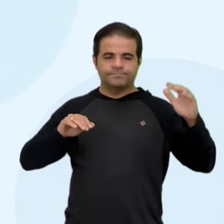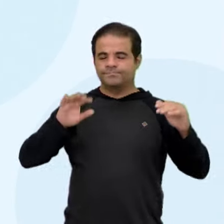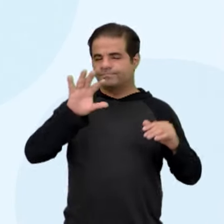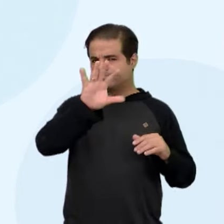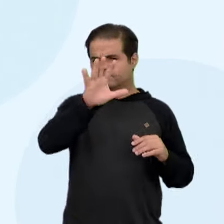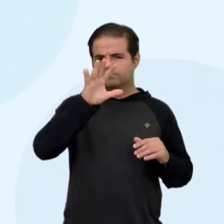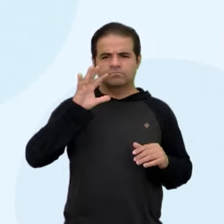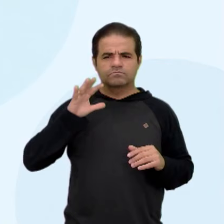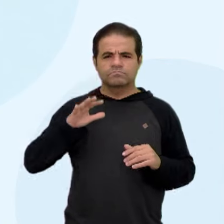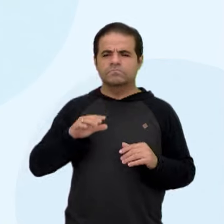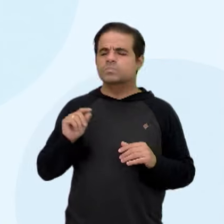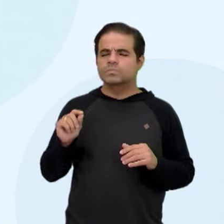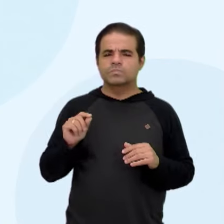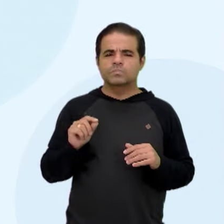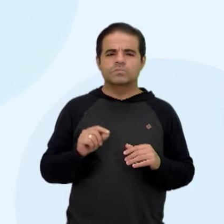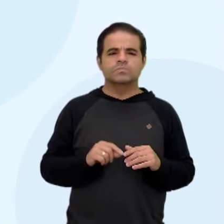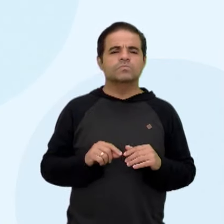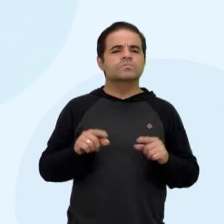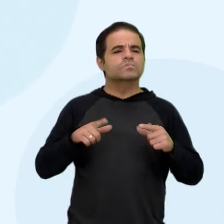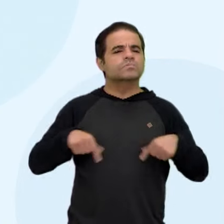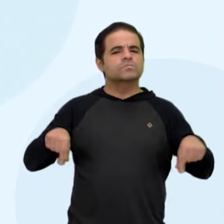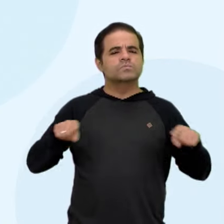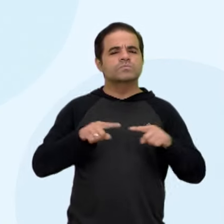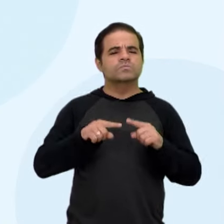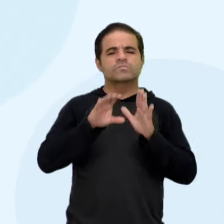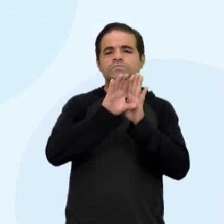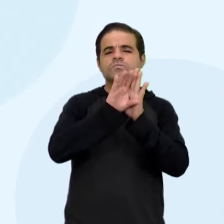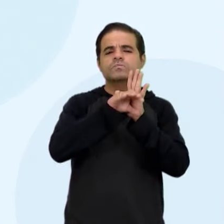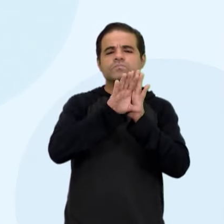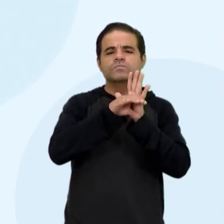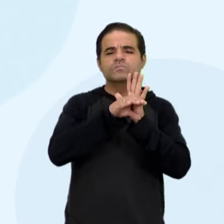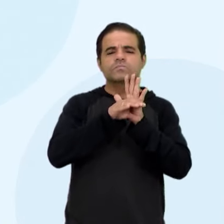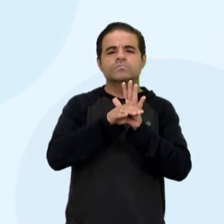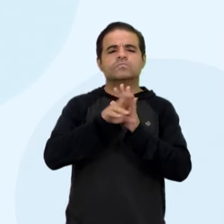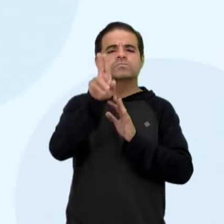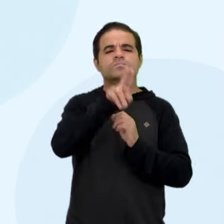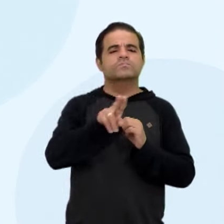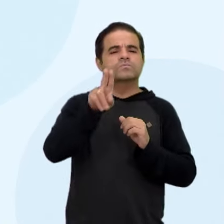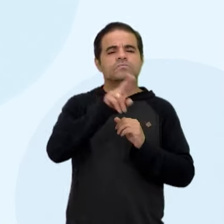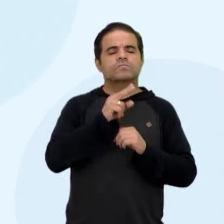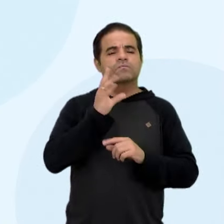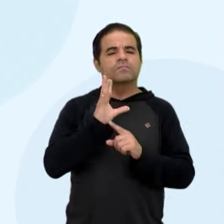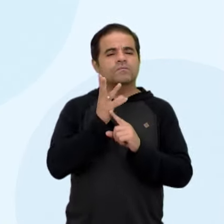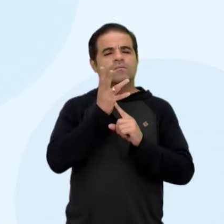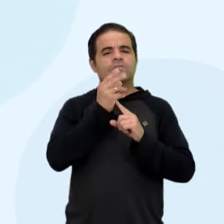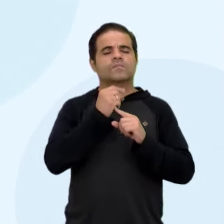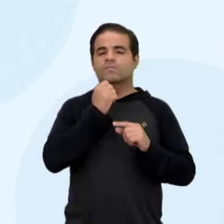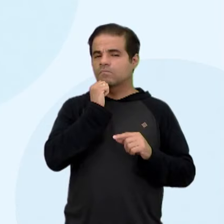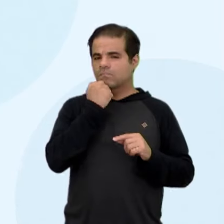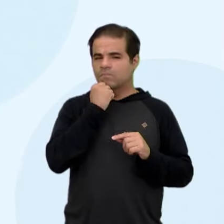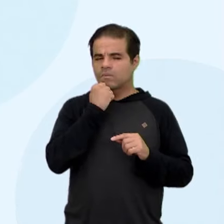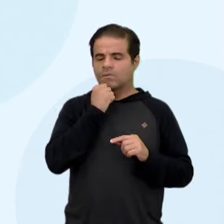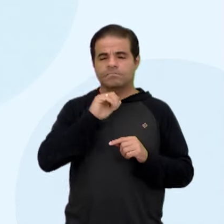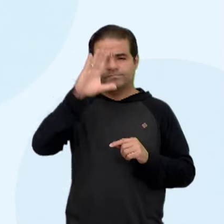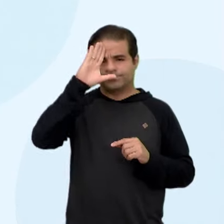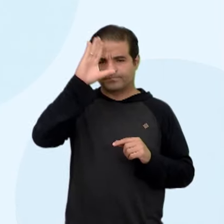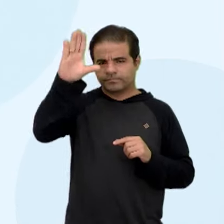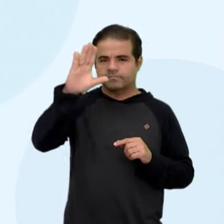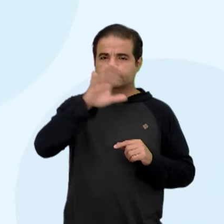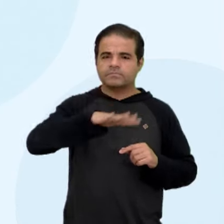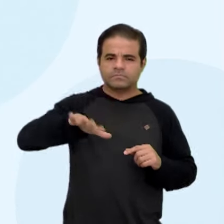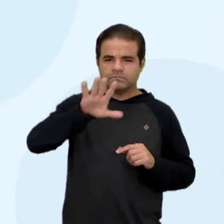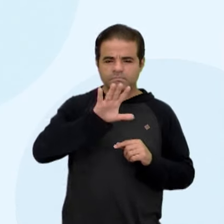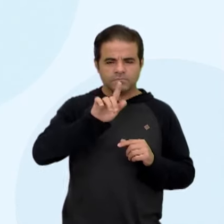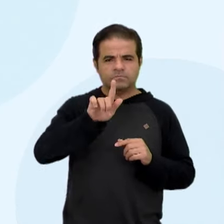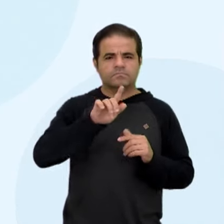Então, vamos lá. Paisagem é um conceito que tem sido utilizado nas artes e na ciência, principalmente